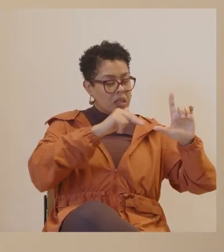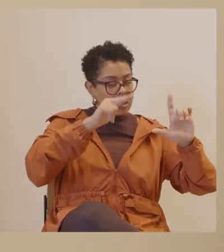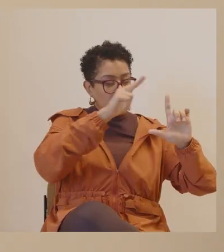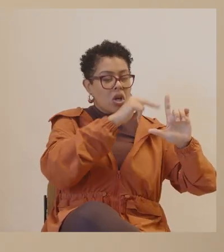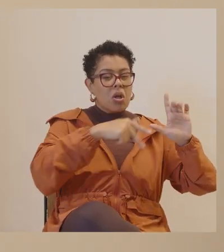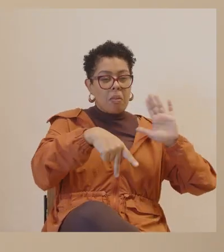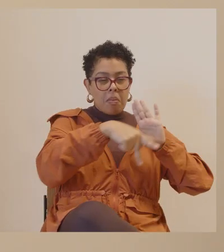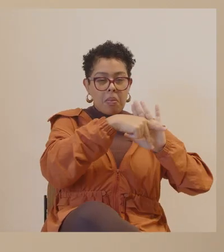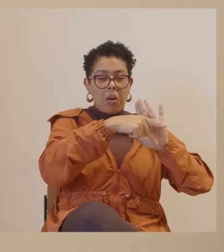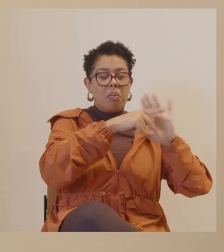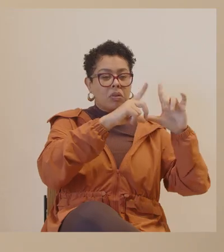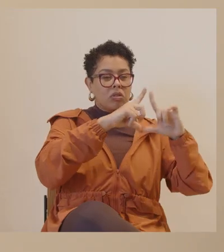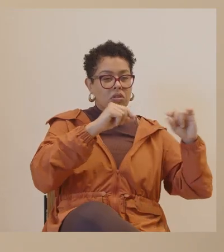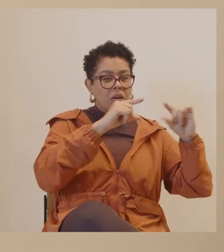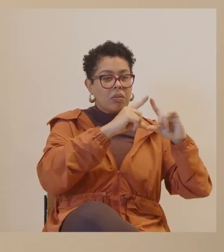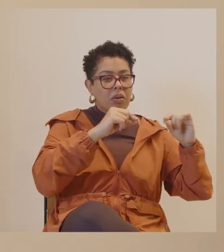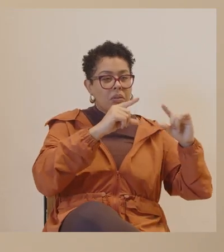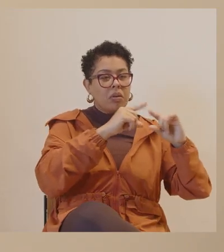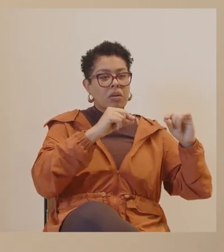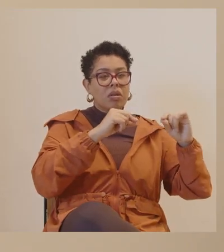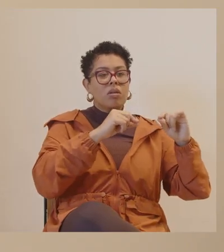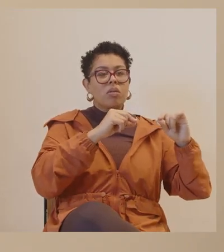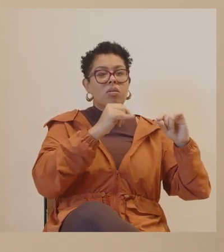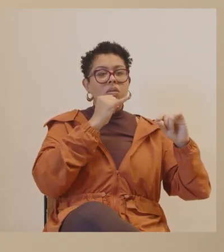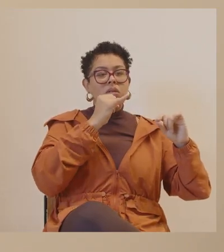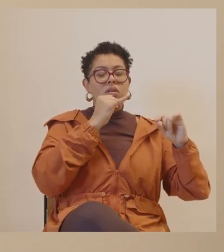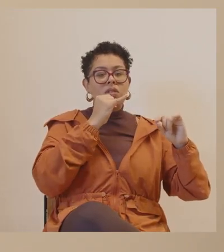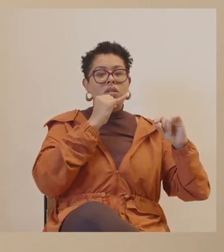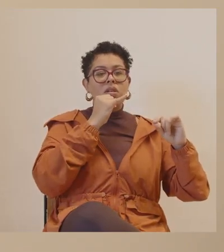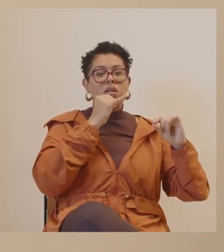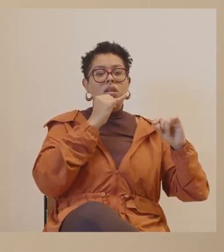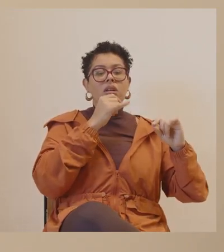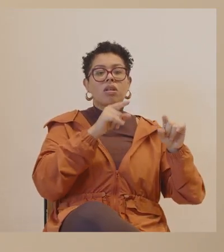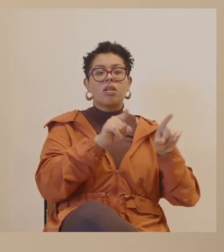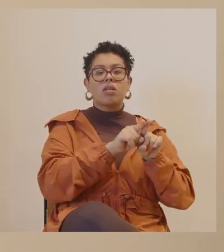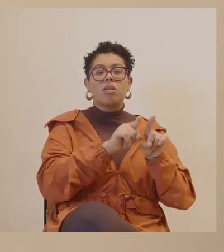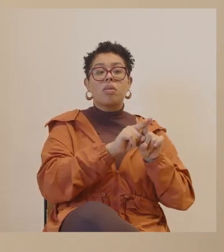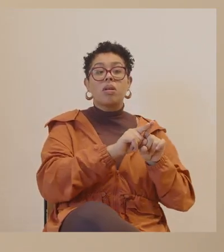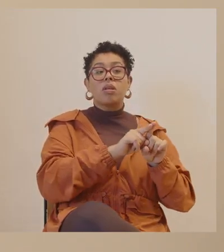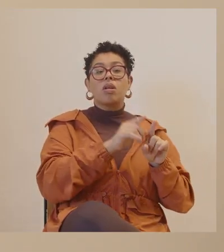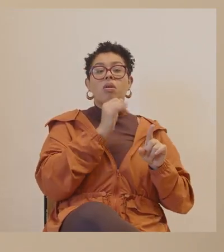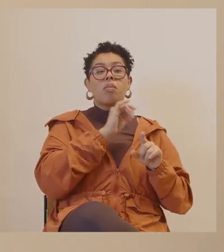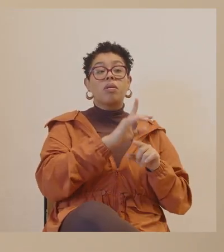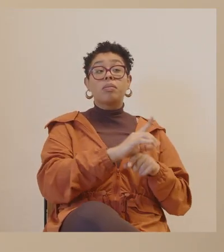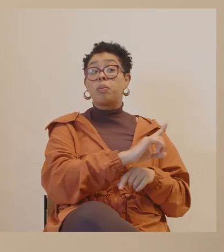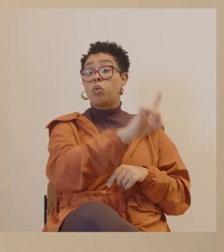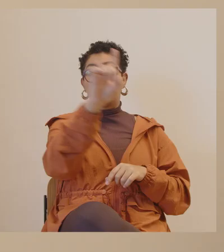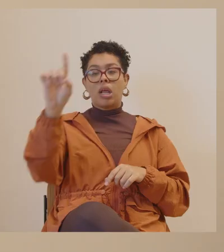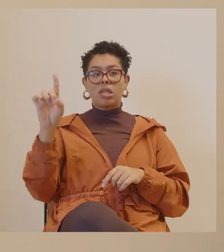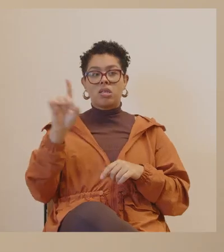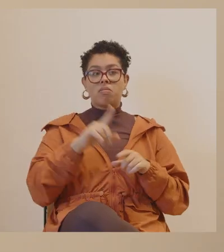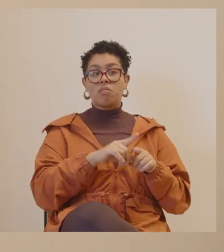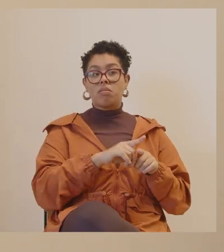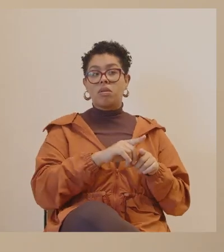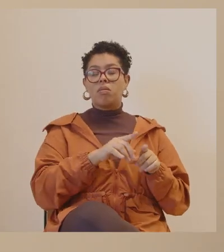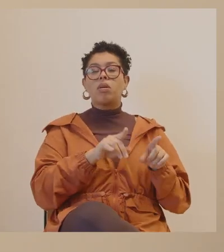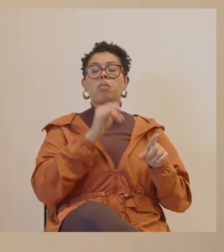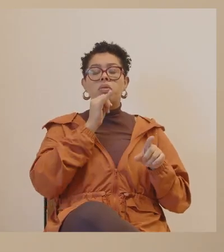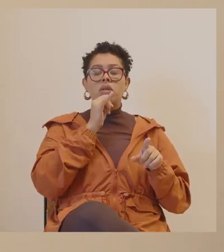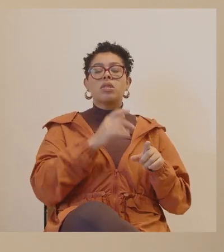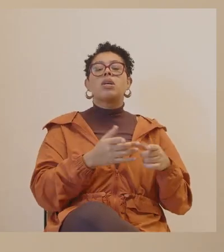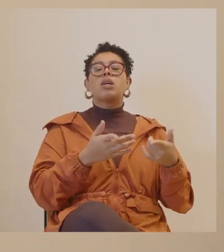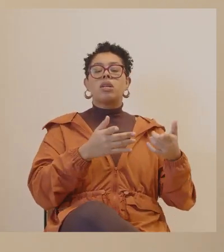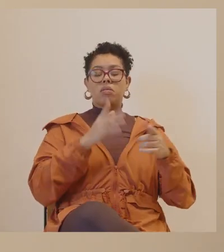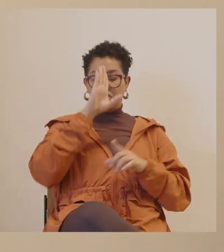uma coleção de estampas japonesas, tem intelectuais, críticos, têm coleções de estampa japonesa, mas eu acho que talvez uma das